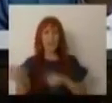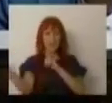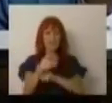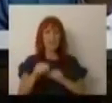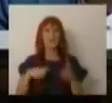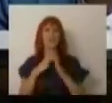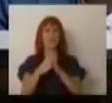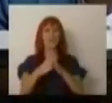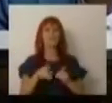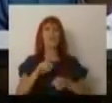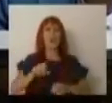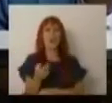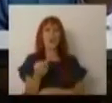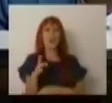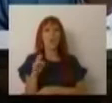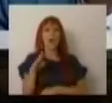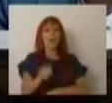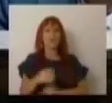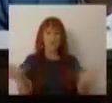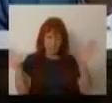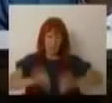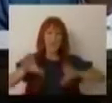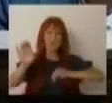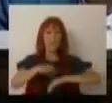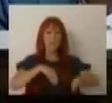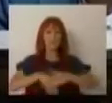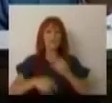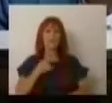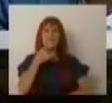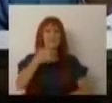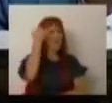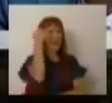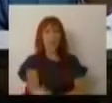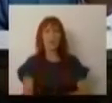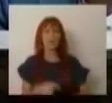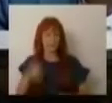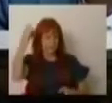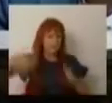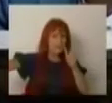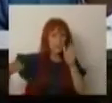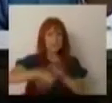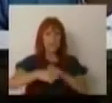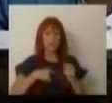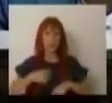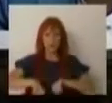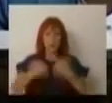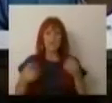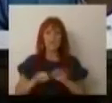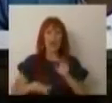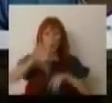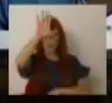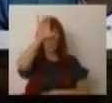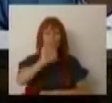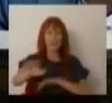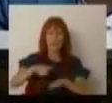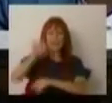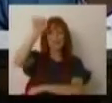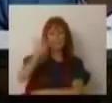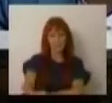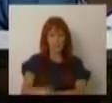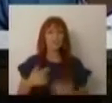ao navio Aquarius e de ir mais além e de dizer que não à chantagem de partidos como os do governo